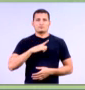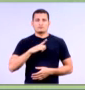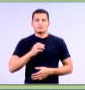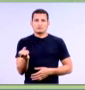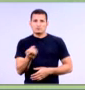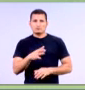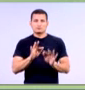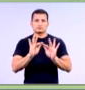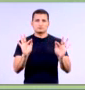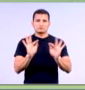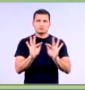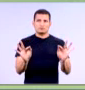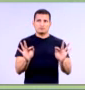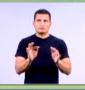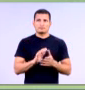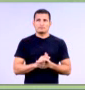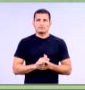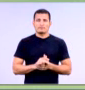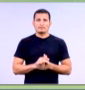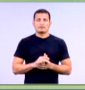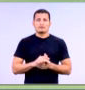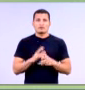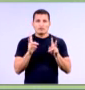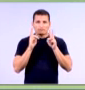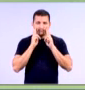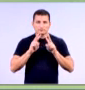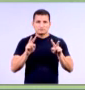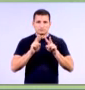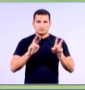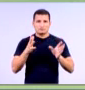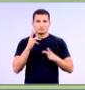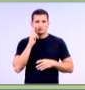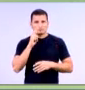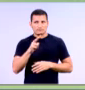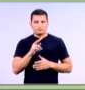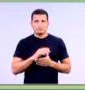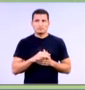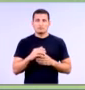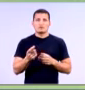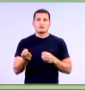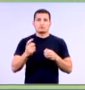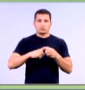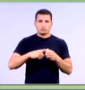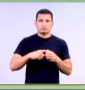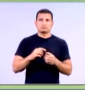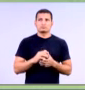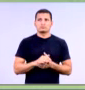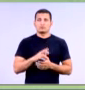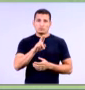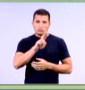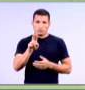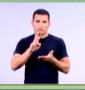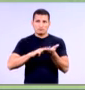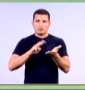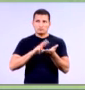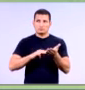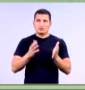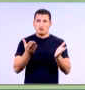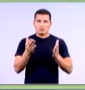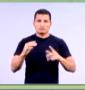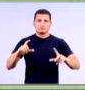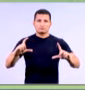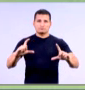seria essa sintaxe? A visibilidade que nós já vimos, o tipo de retorno que nós já vimos, o nome do método. Agora,